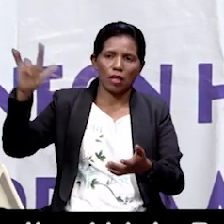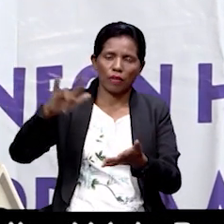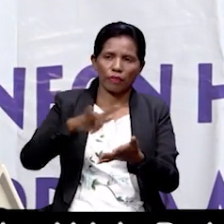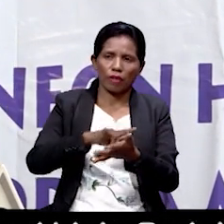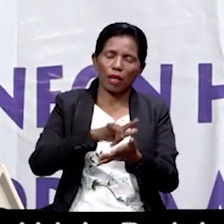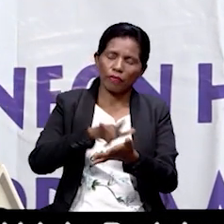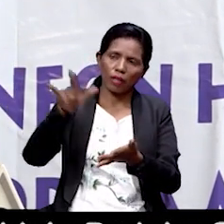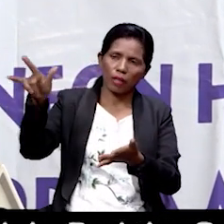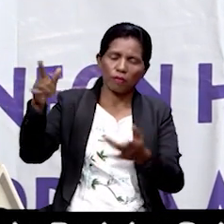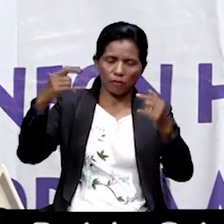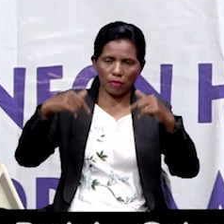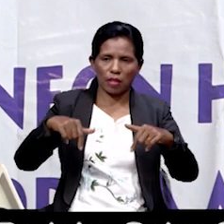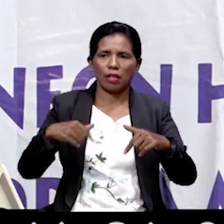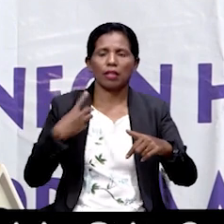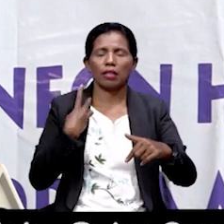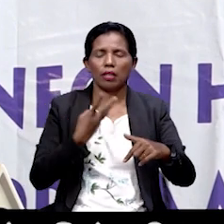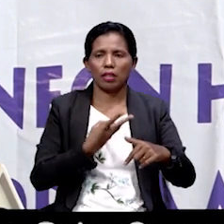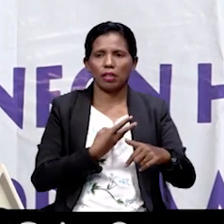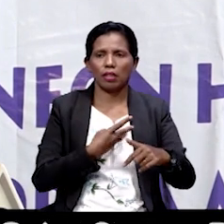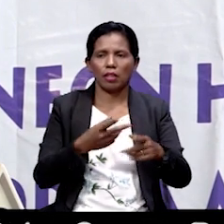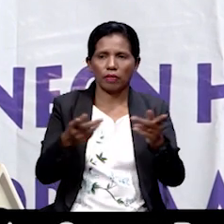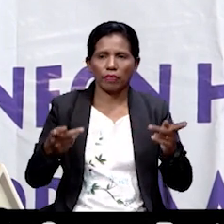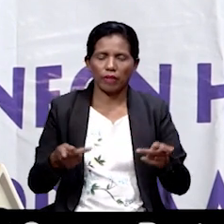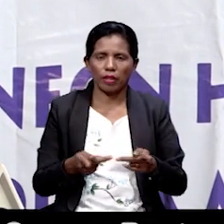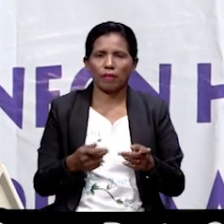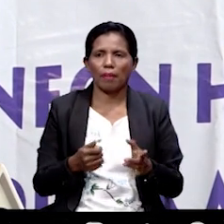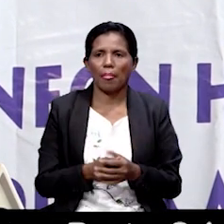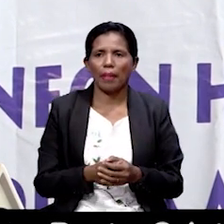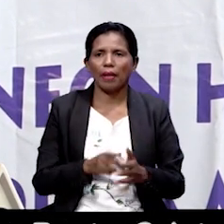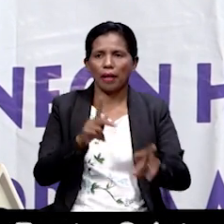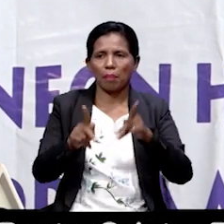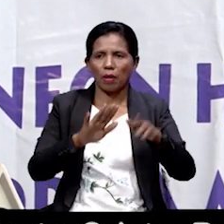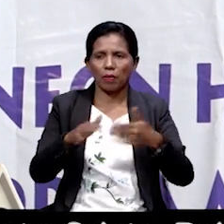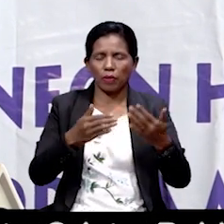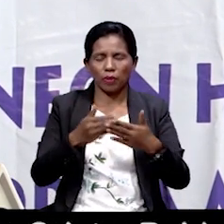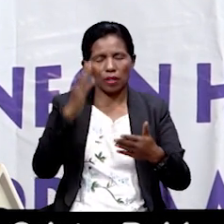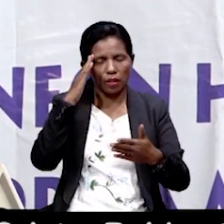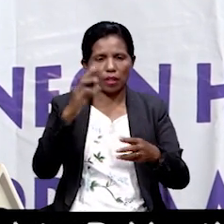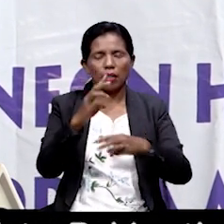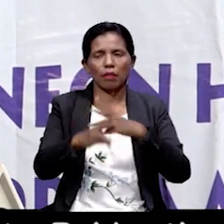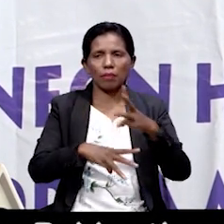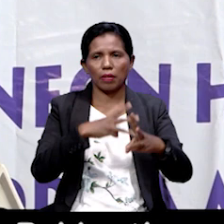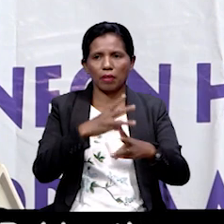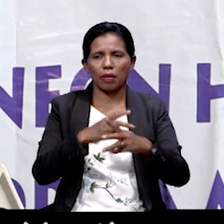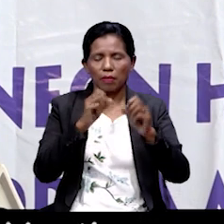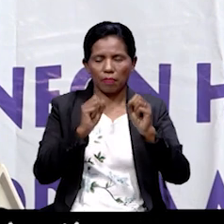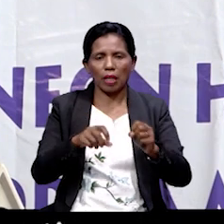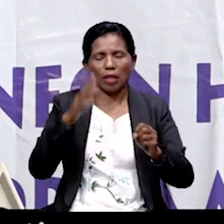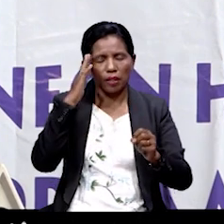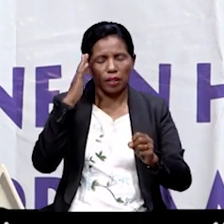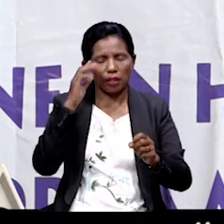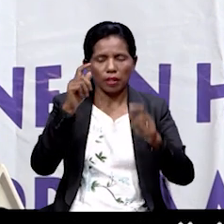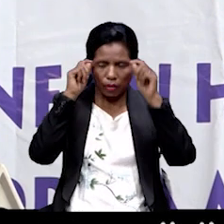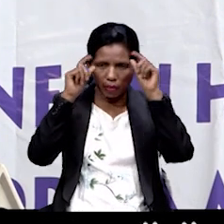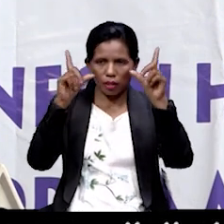ou Etihad serenia companhia na bem maca é muito conhecido em mundo bele leva cara que está Timor Leste